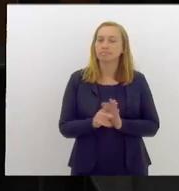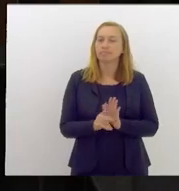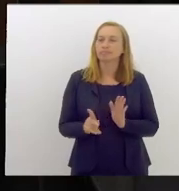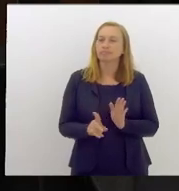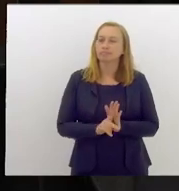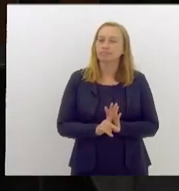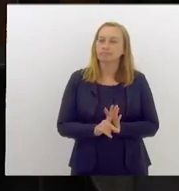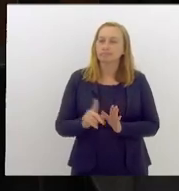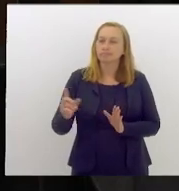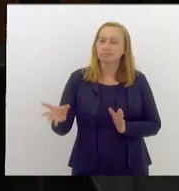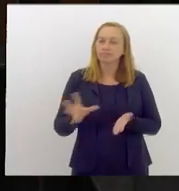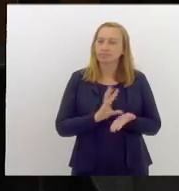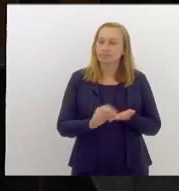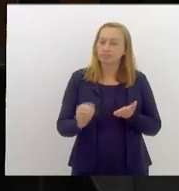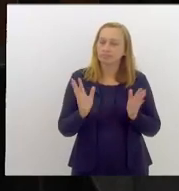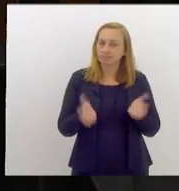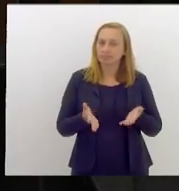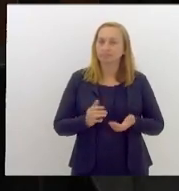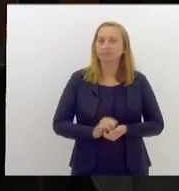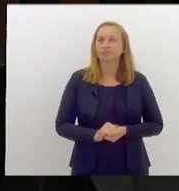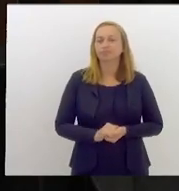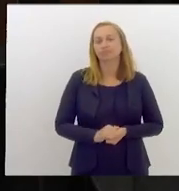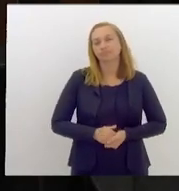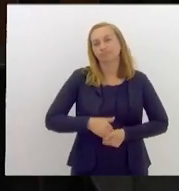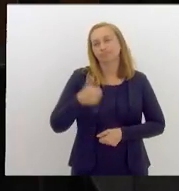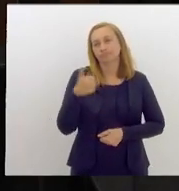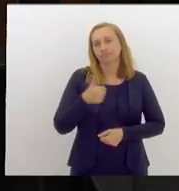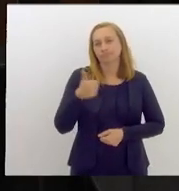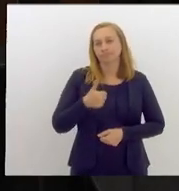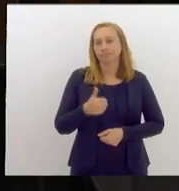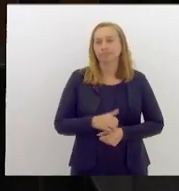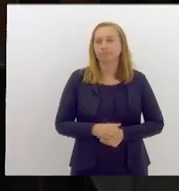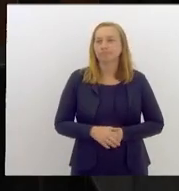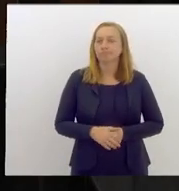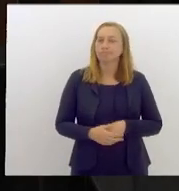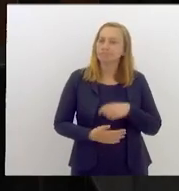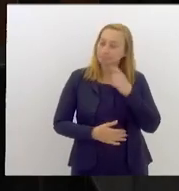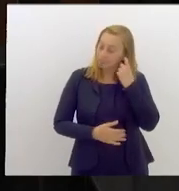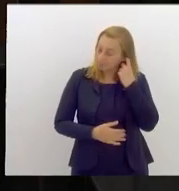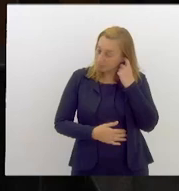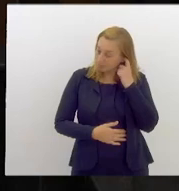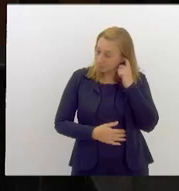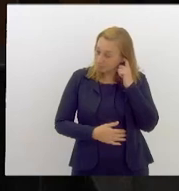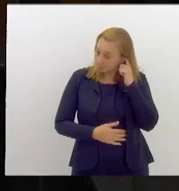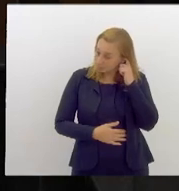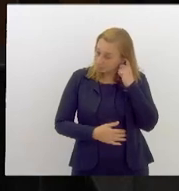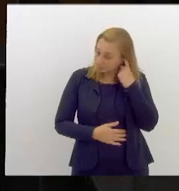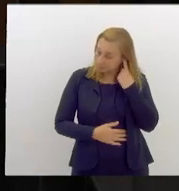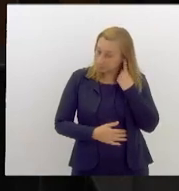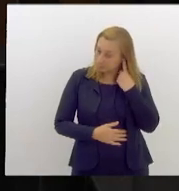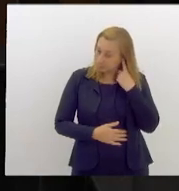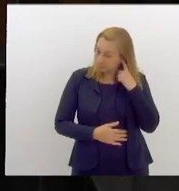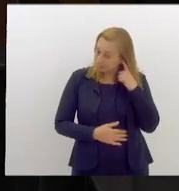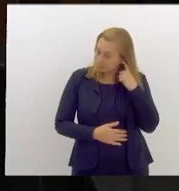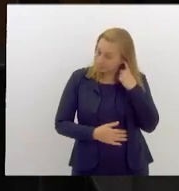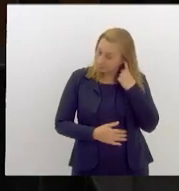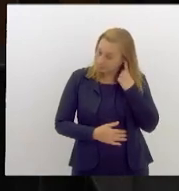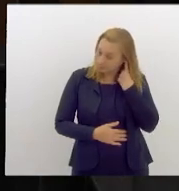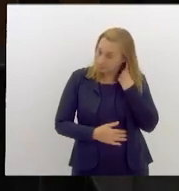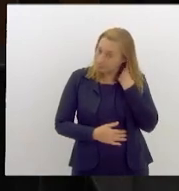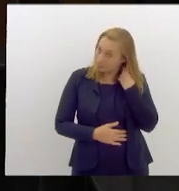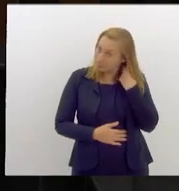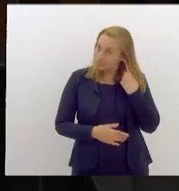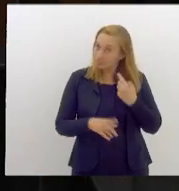que vem a pauta agora em primeiro lugar eu quero destacar que não é